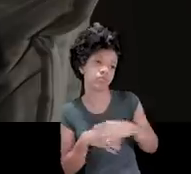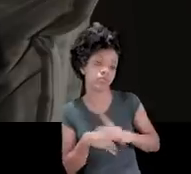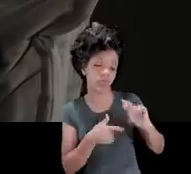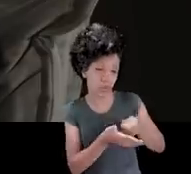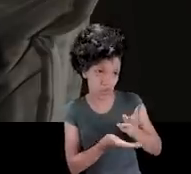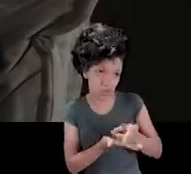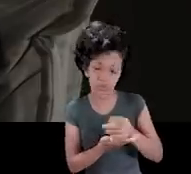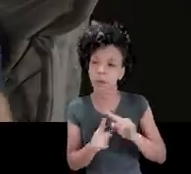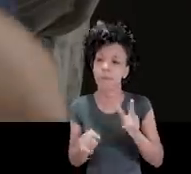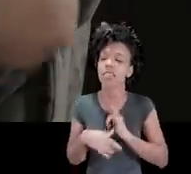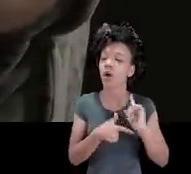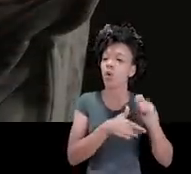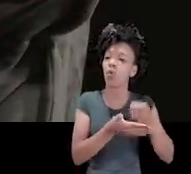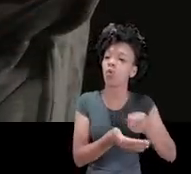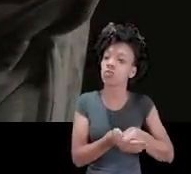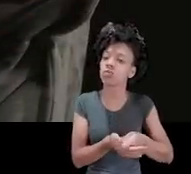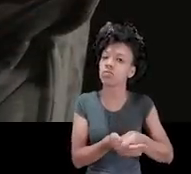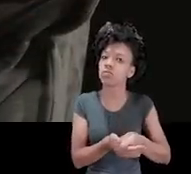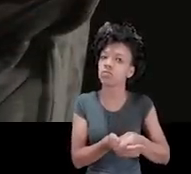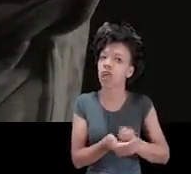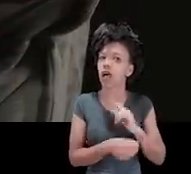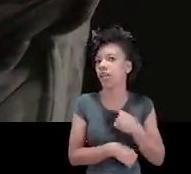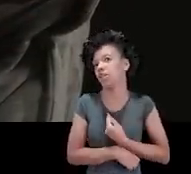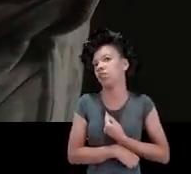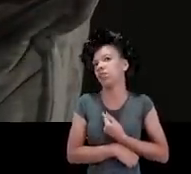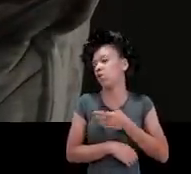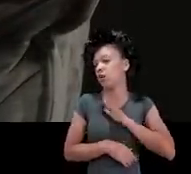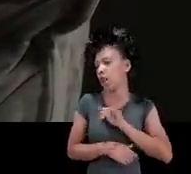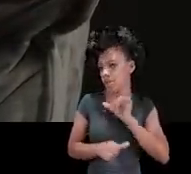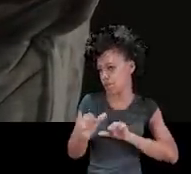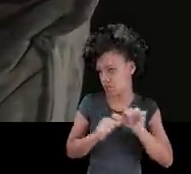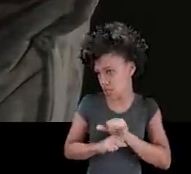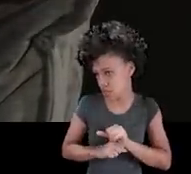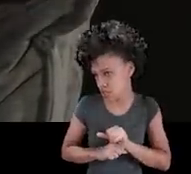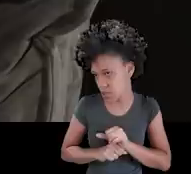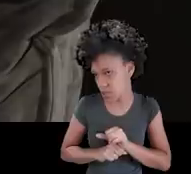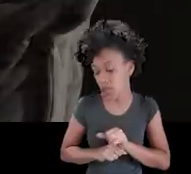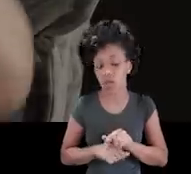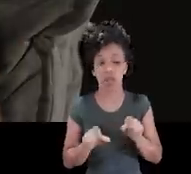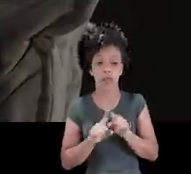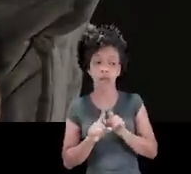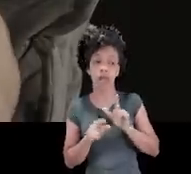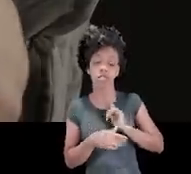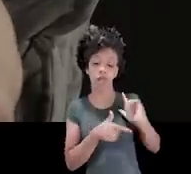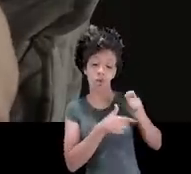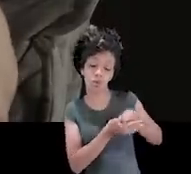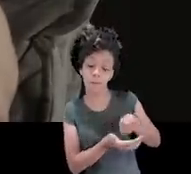conservadorismo, mas assim, tem um conservadorismo do... A gente não quer mudanças e tem um conservadorismo do tipo